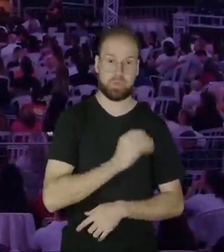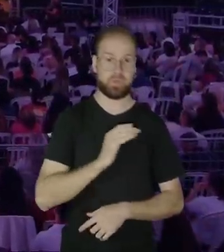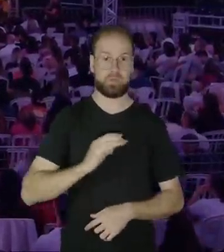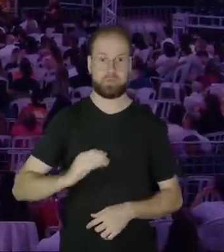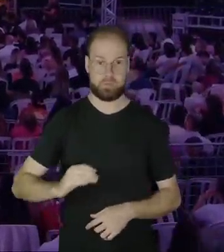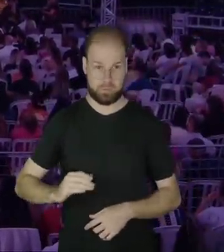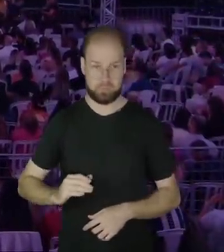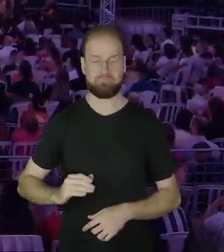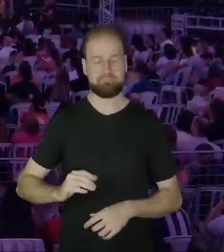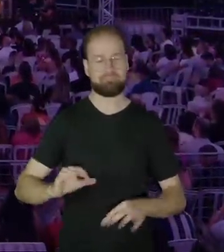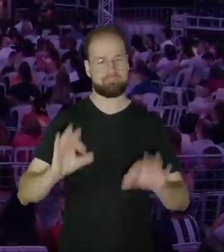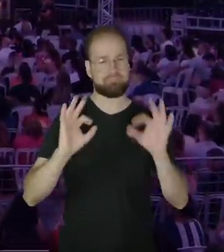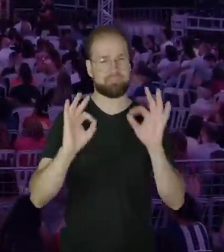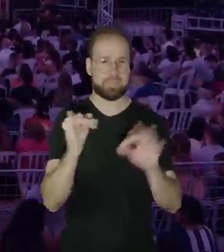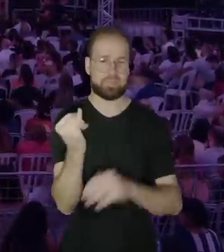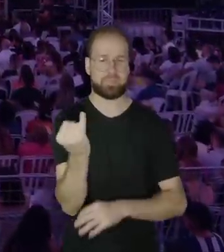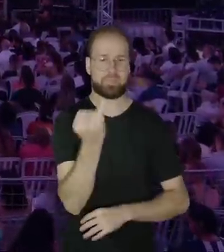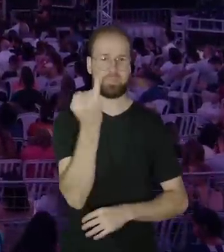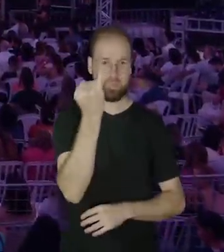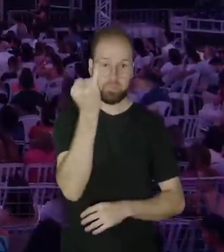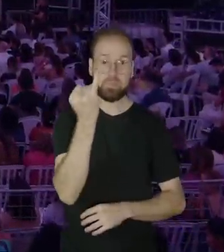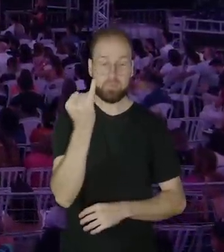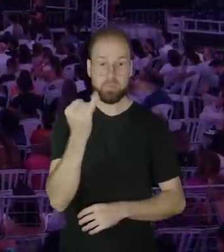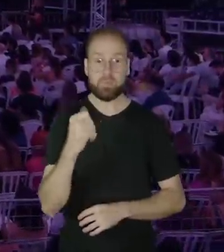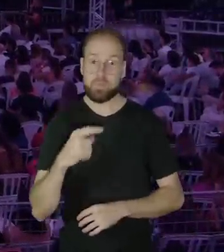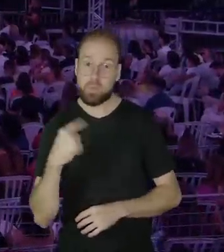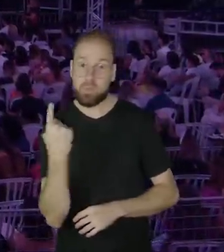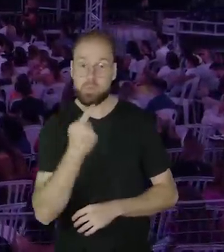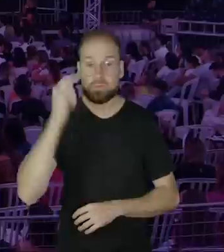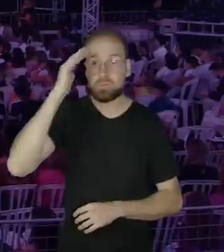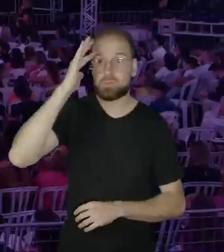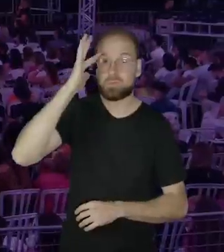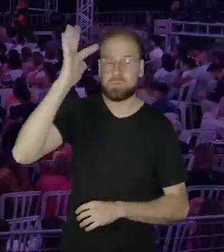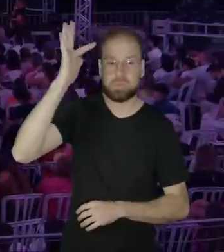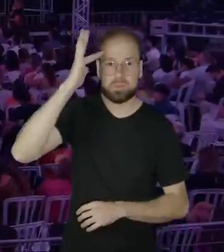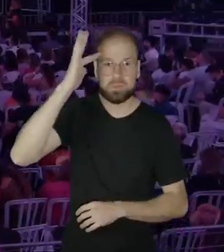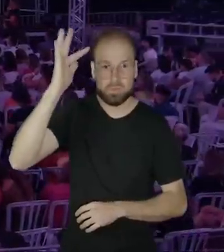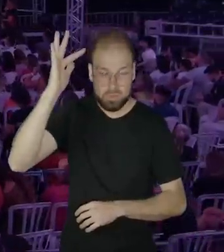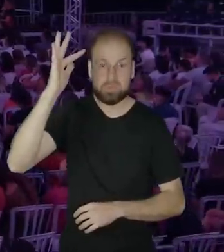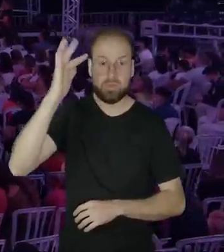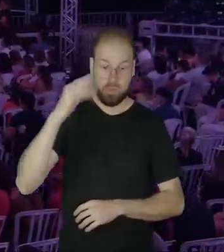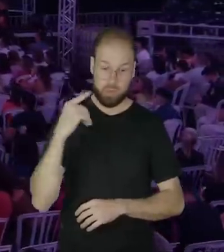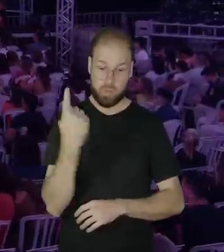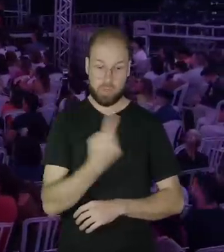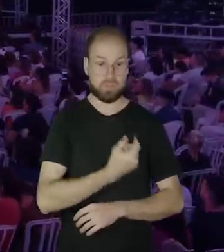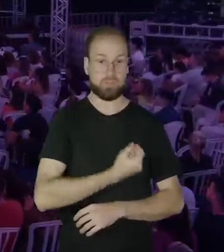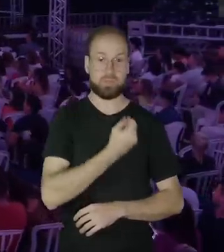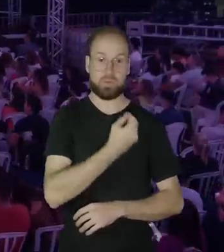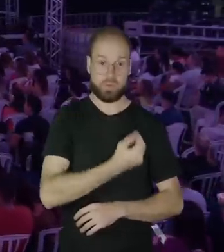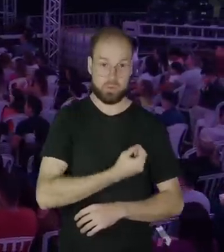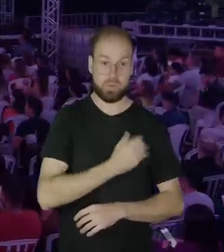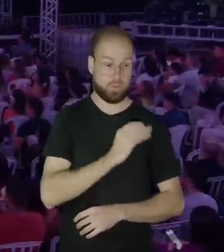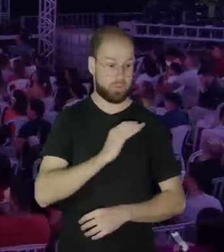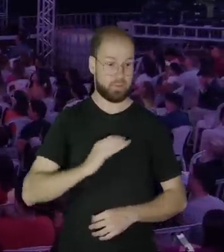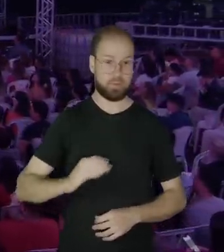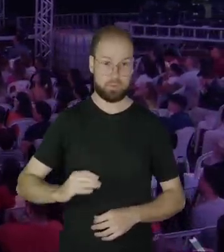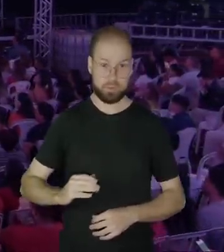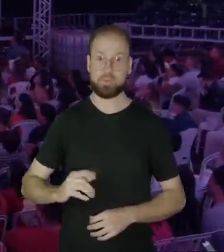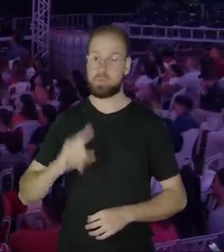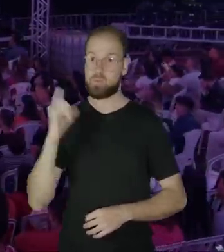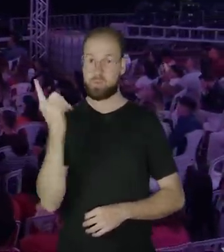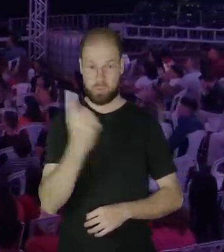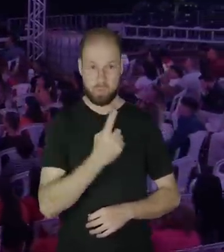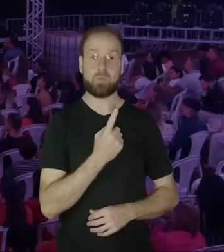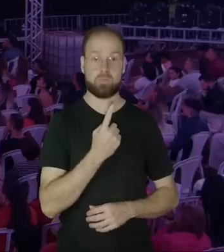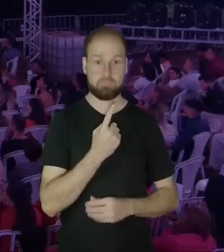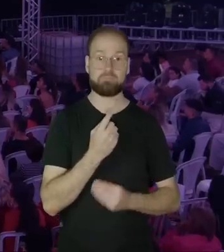Isso que é importante, porque se tivermos na nossa imaginação, a nossa vida de Cristo, nós a